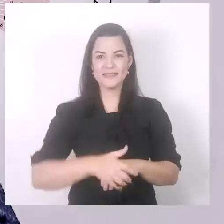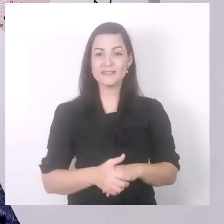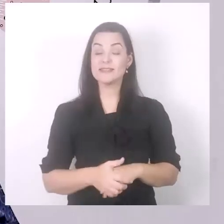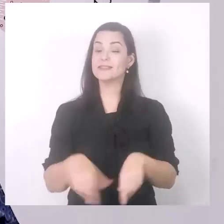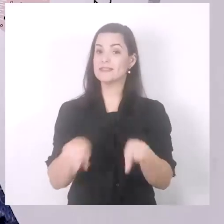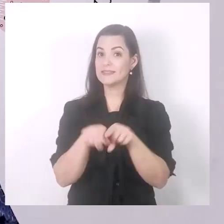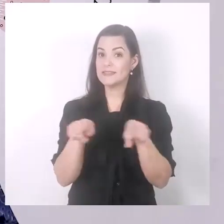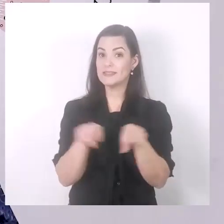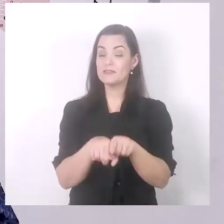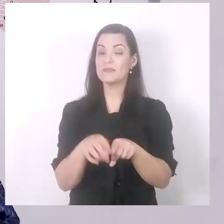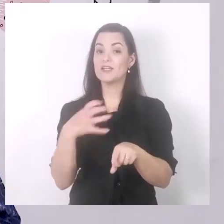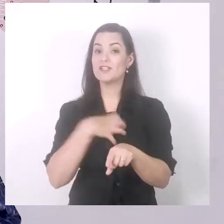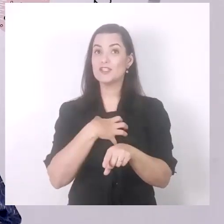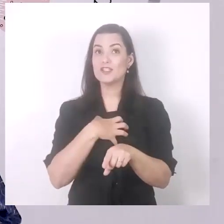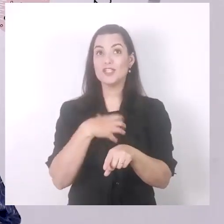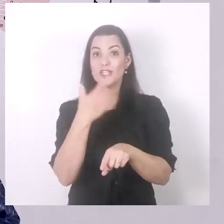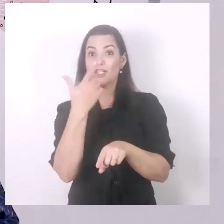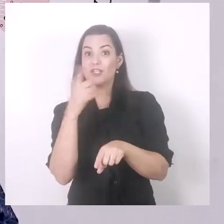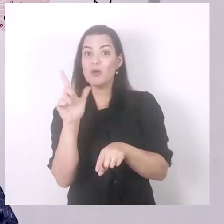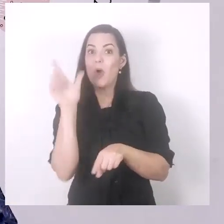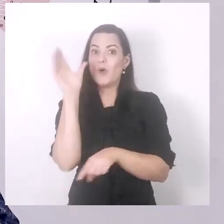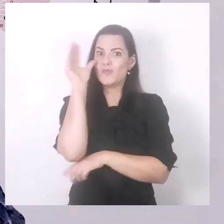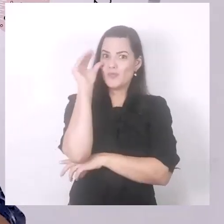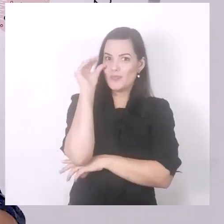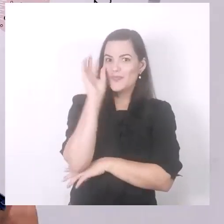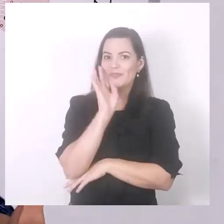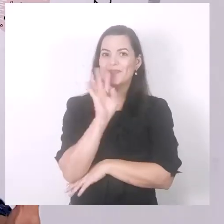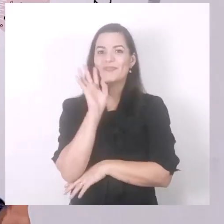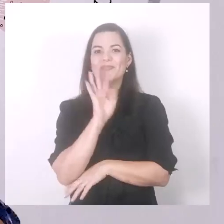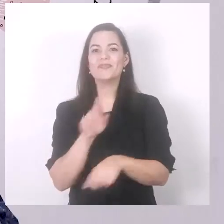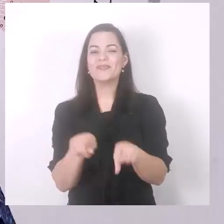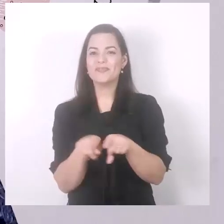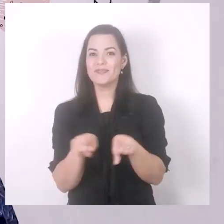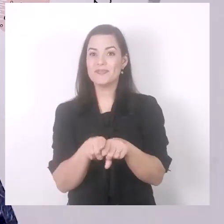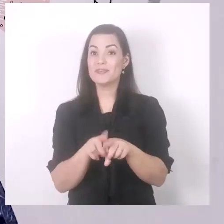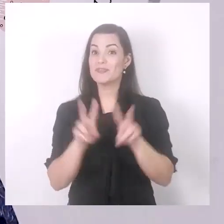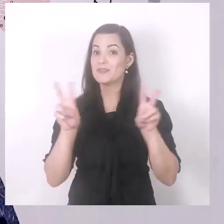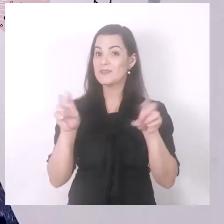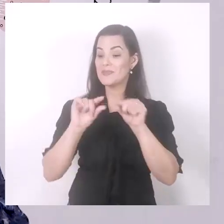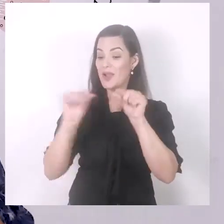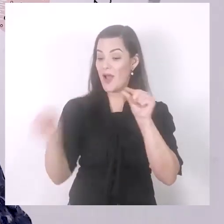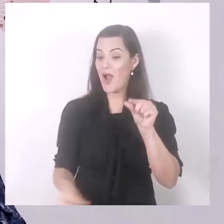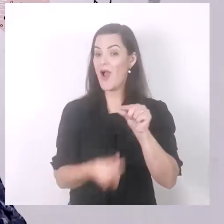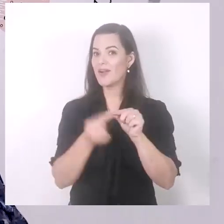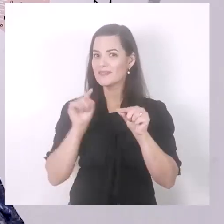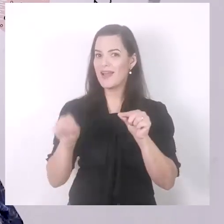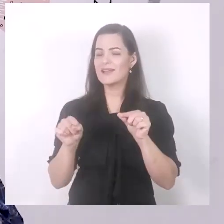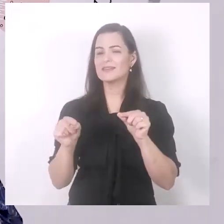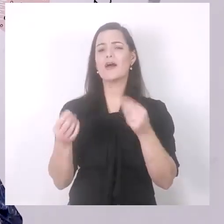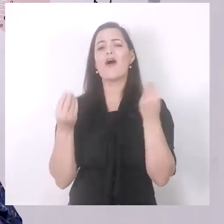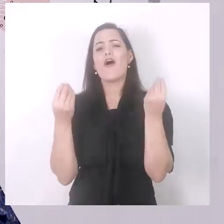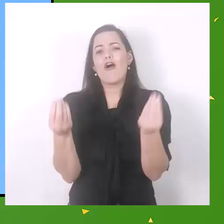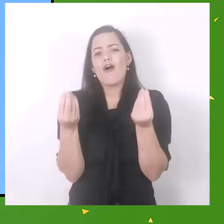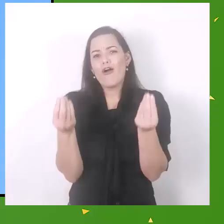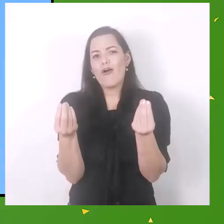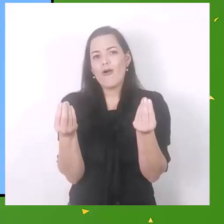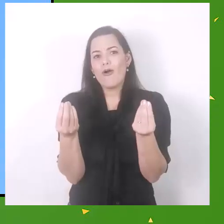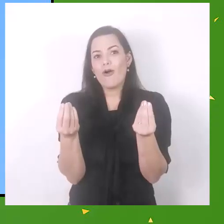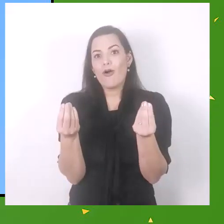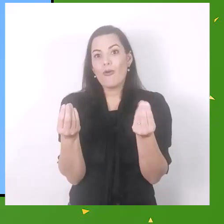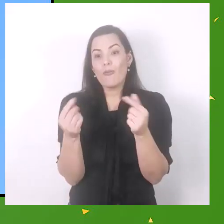uma outra situação bem curiosa sobre essa roda. Como é possível